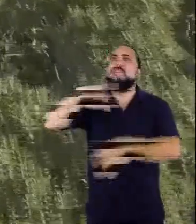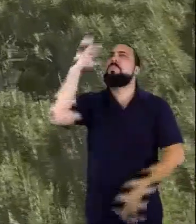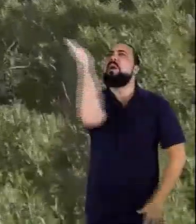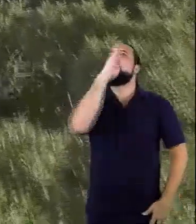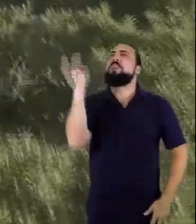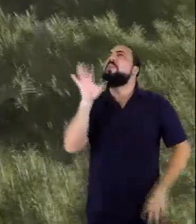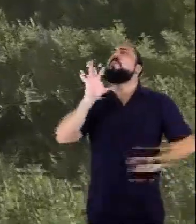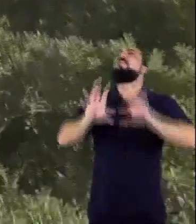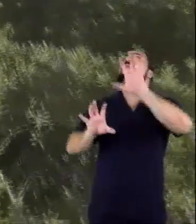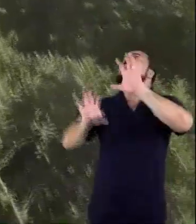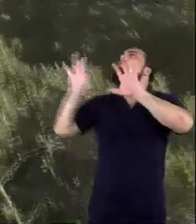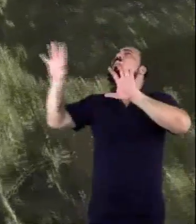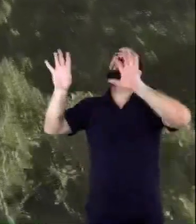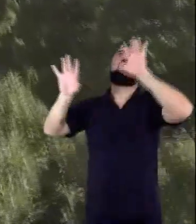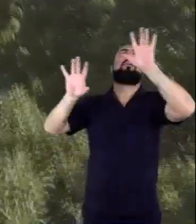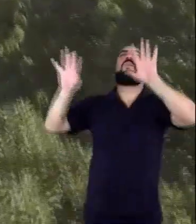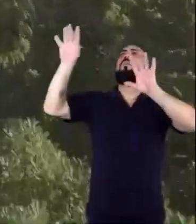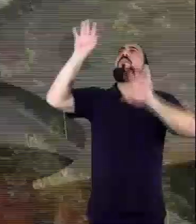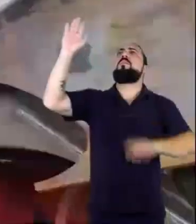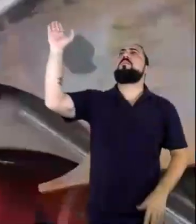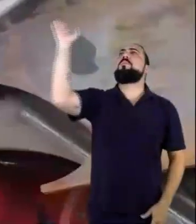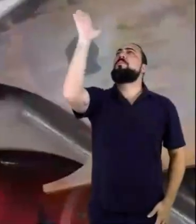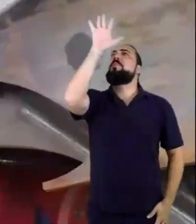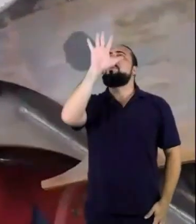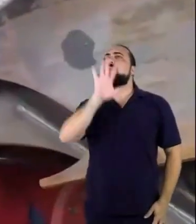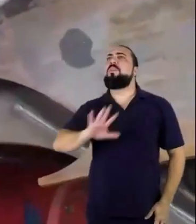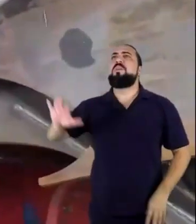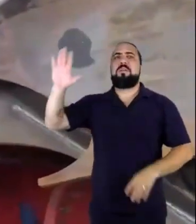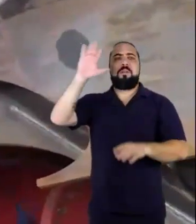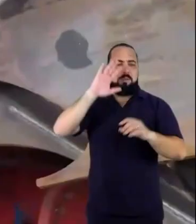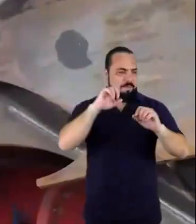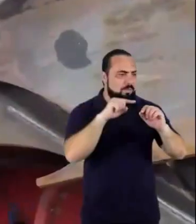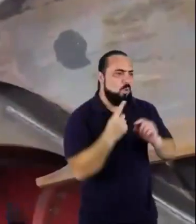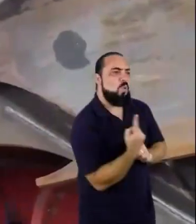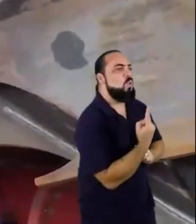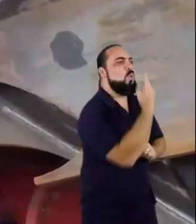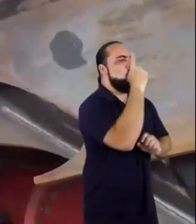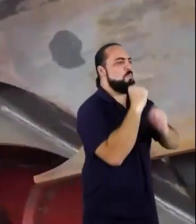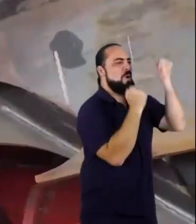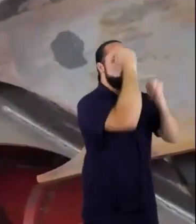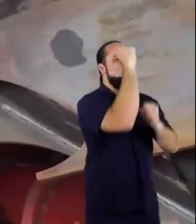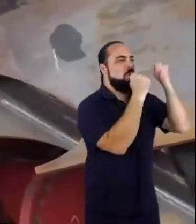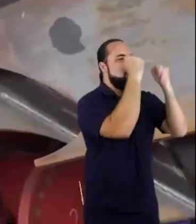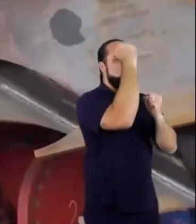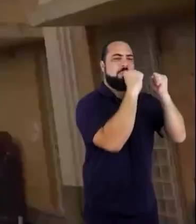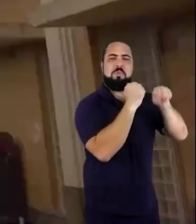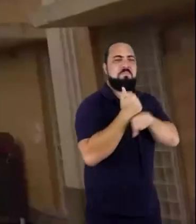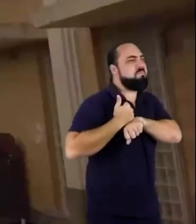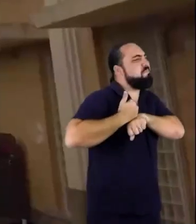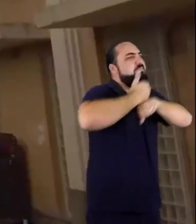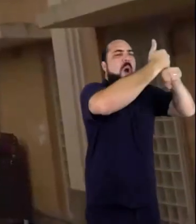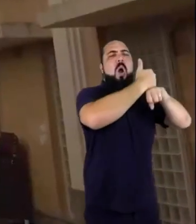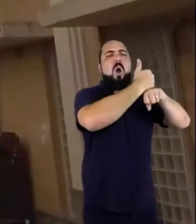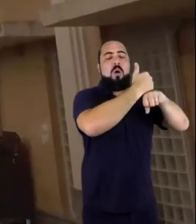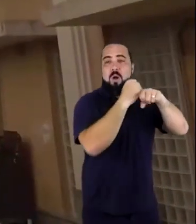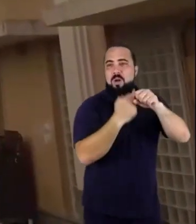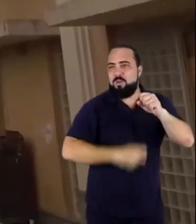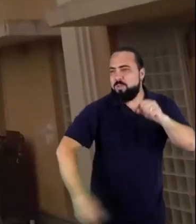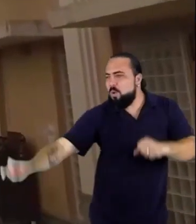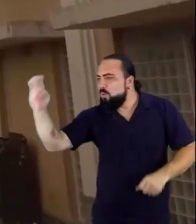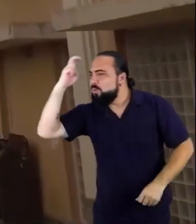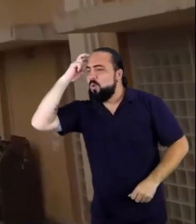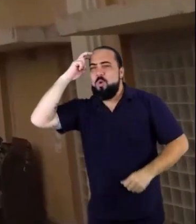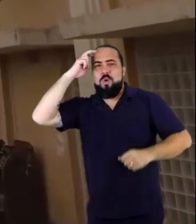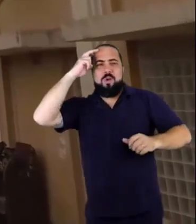das cidades brasileiras sendo a mais industrial da